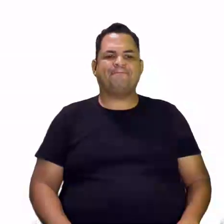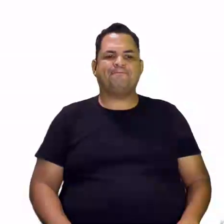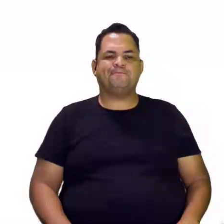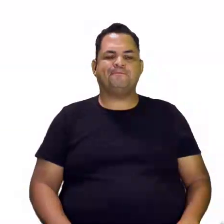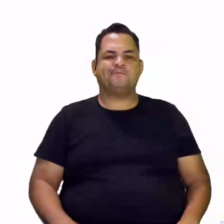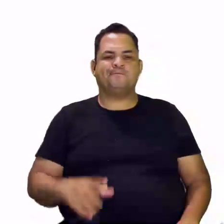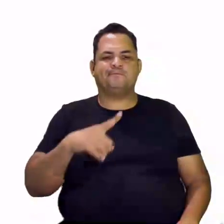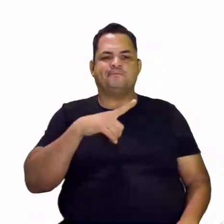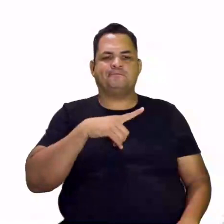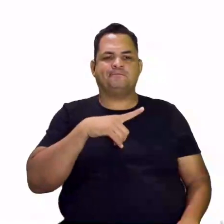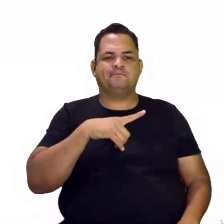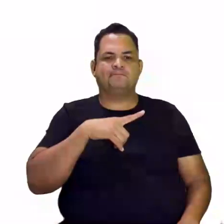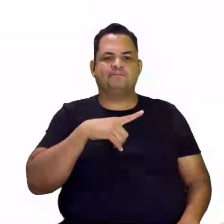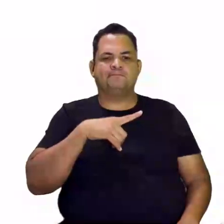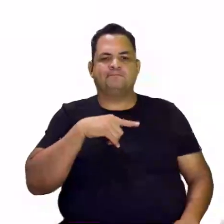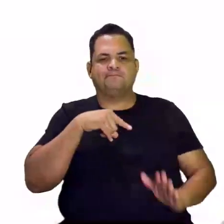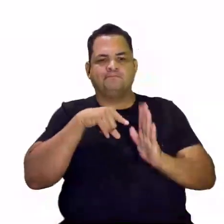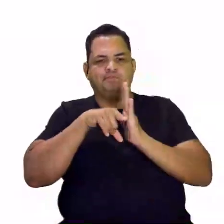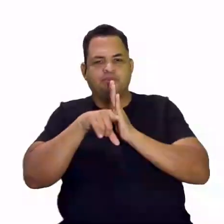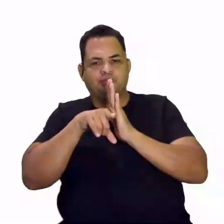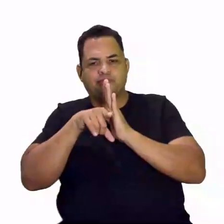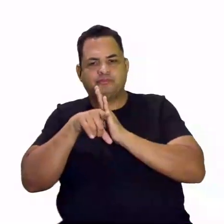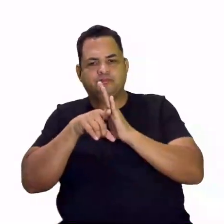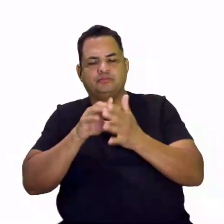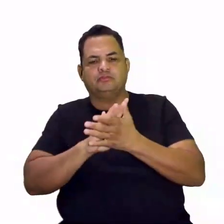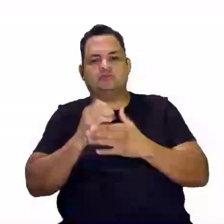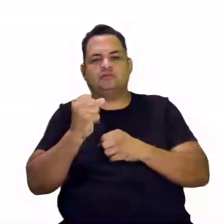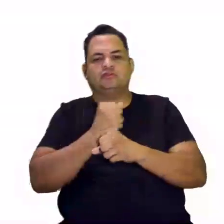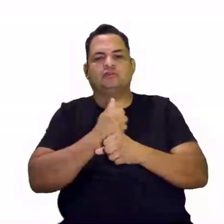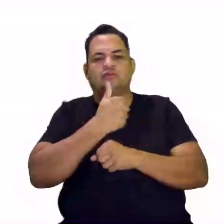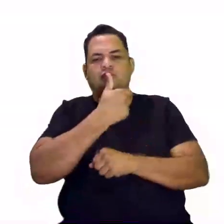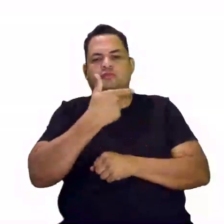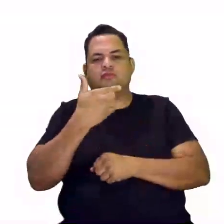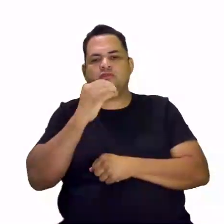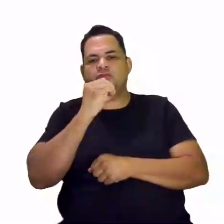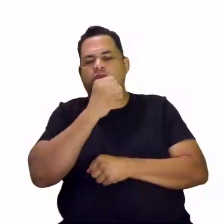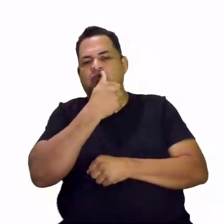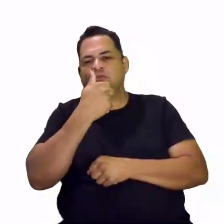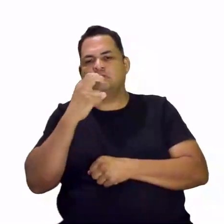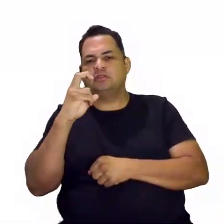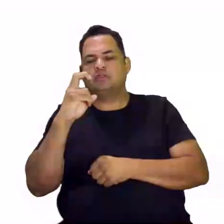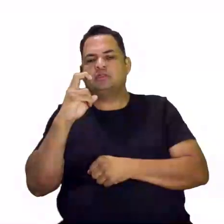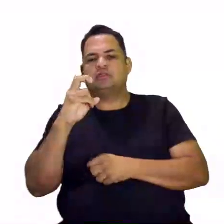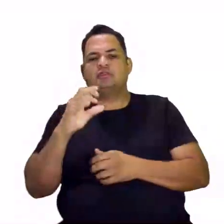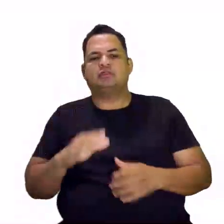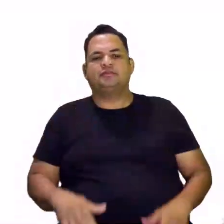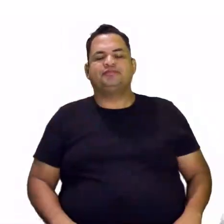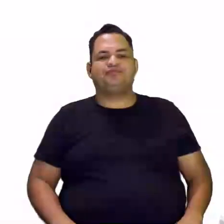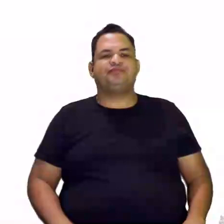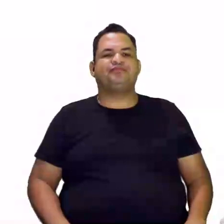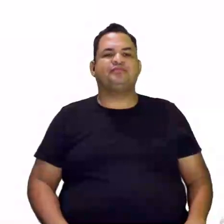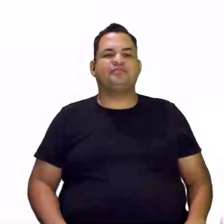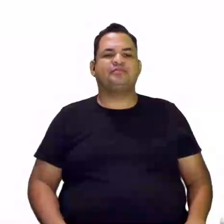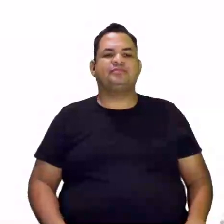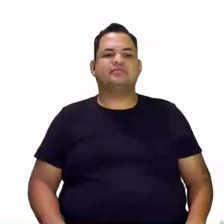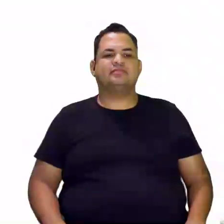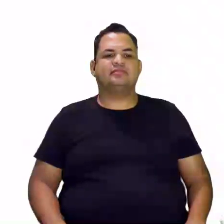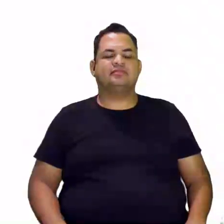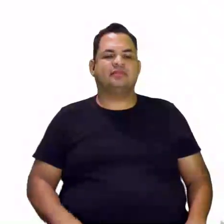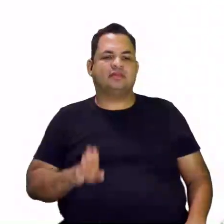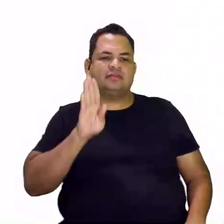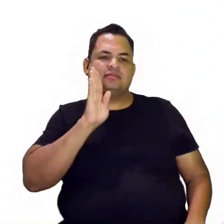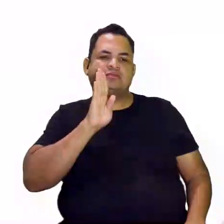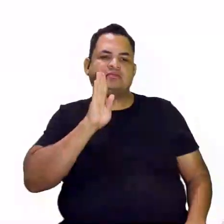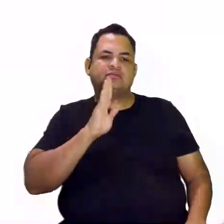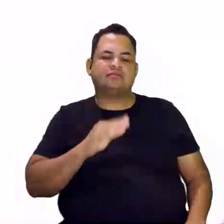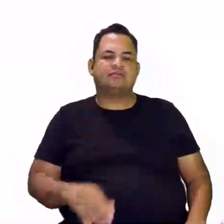temos um achado, né, de 2015, né? Olha só que interessante. É o achado muito